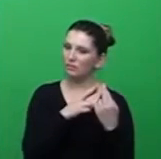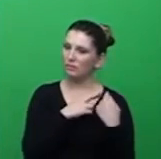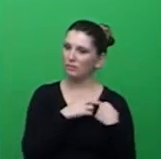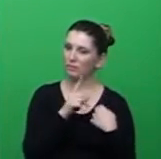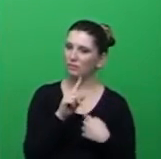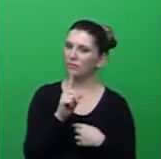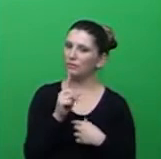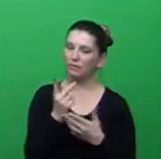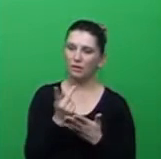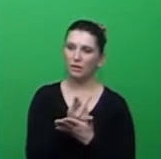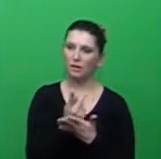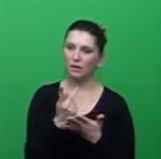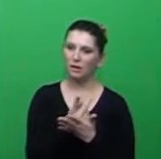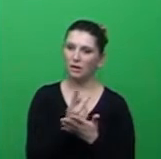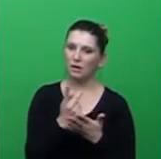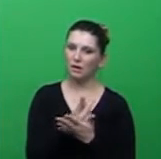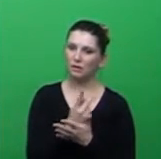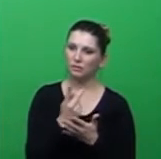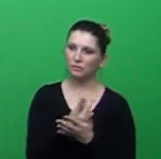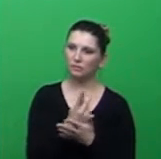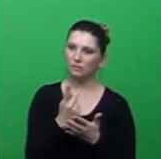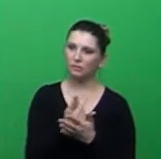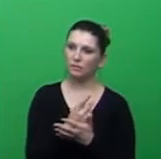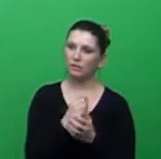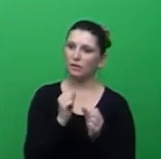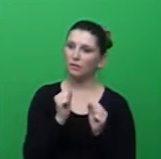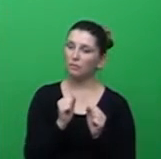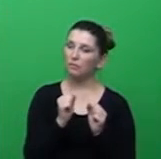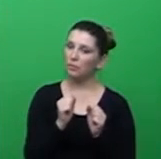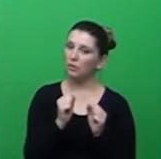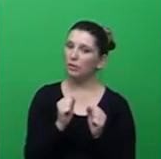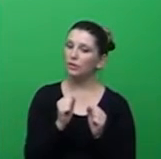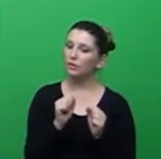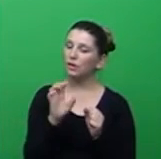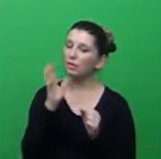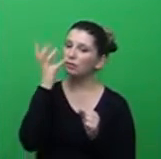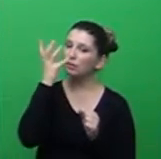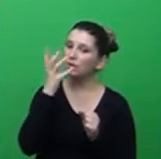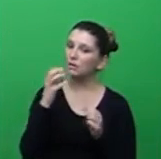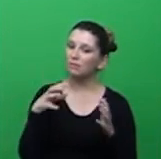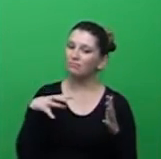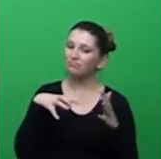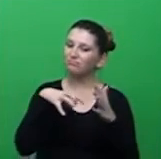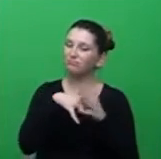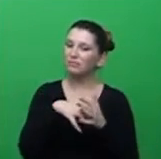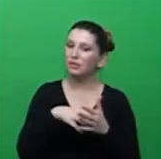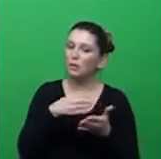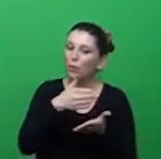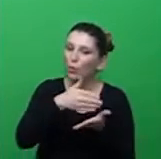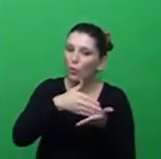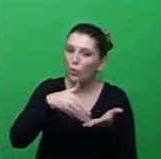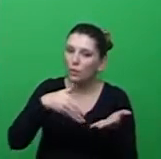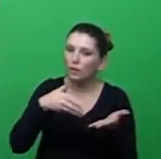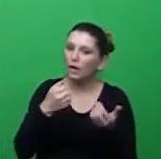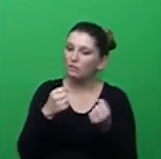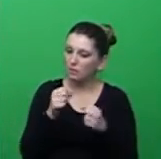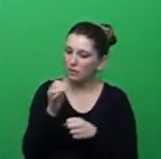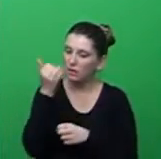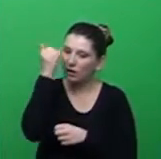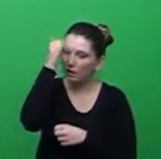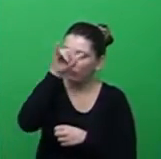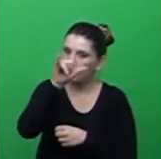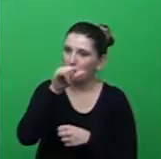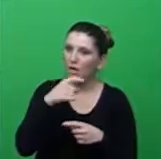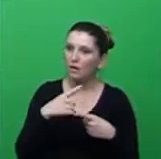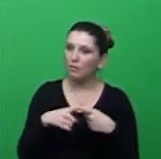está lá, que vai recolher aquele lixo, que pode colocar e pode se cortar. Porque quando a gente acontece uma coisa desde na nossa casa, nós